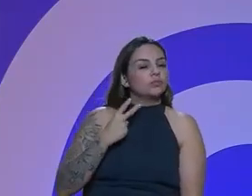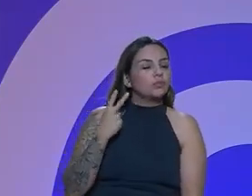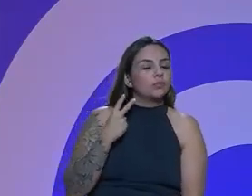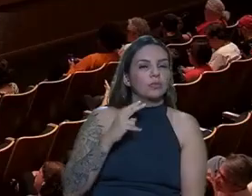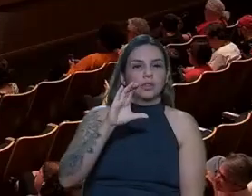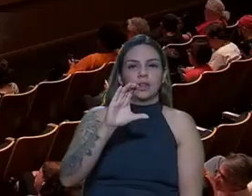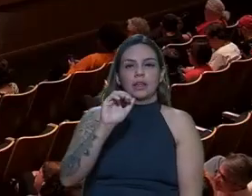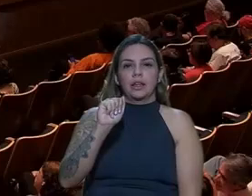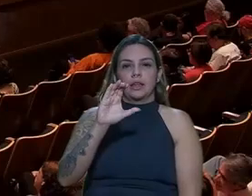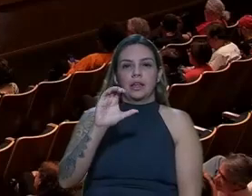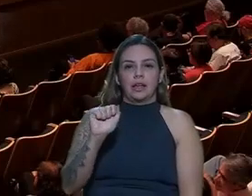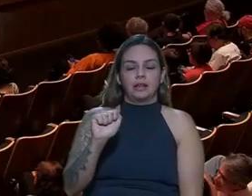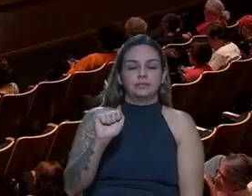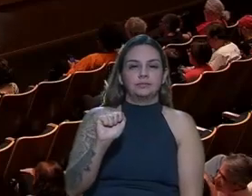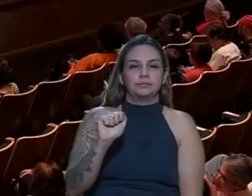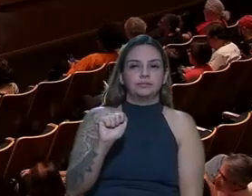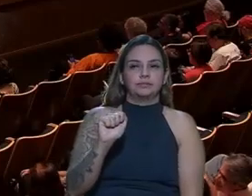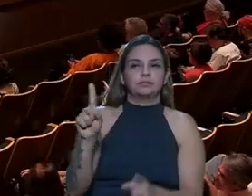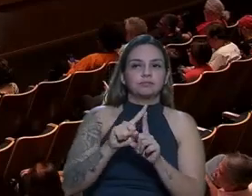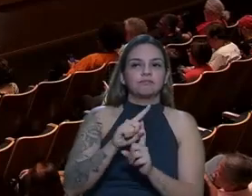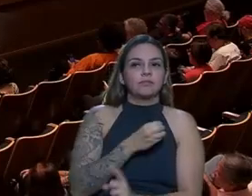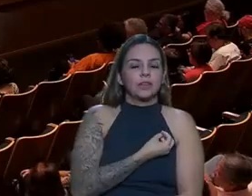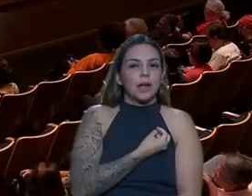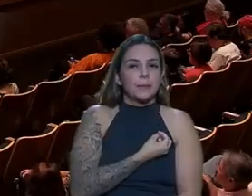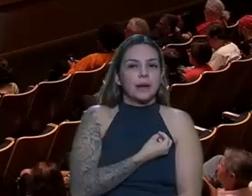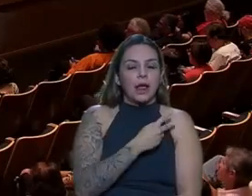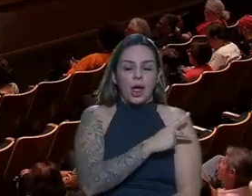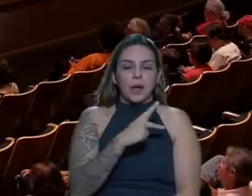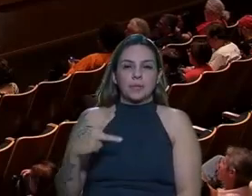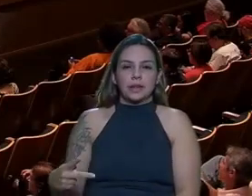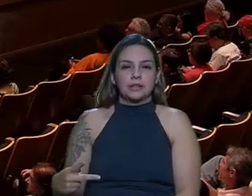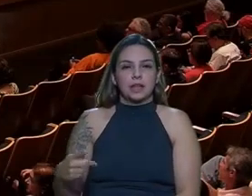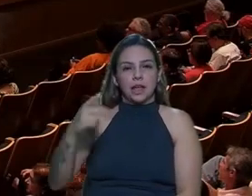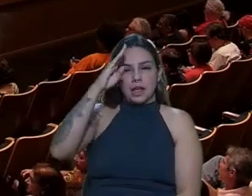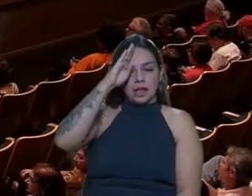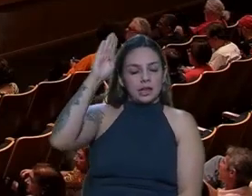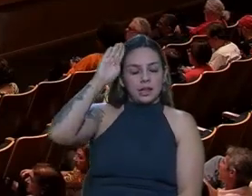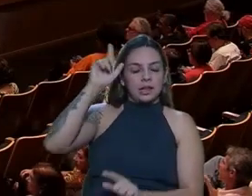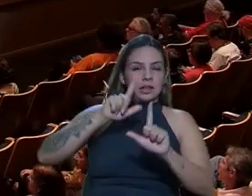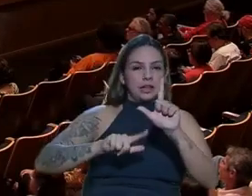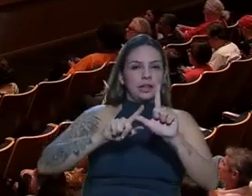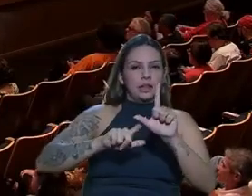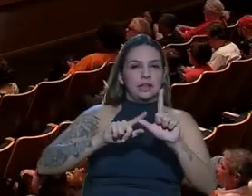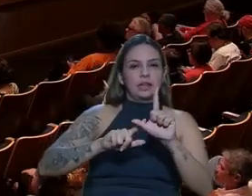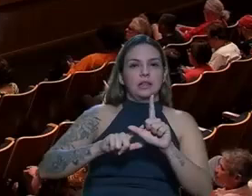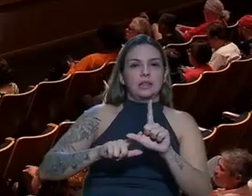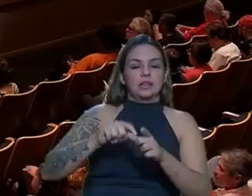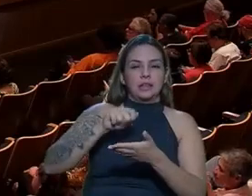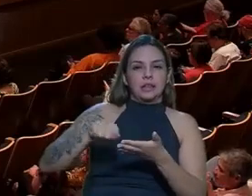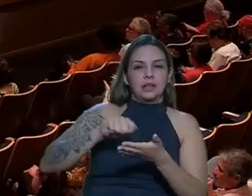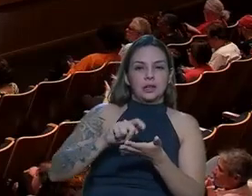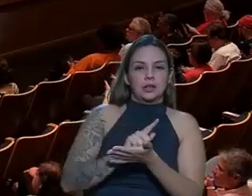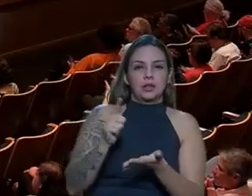vereador Cacá da Mercearia. Registramos a presença do presidente da Academia Araxaense de Letras, o